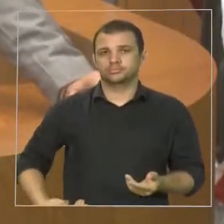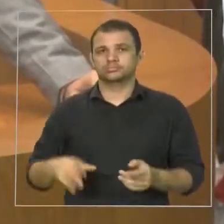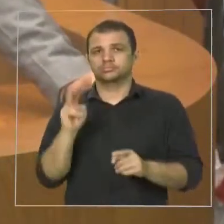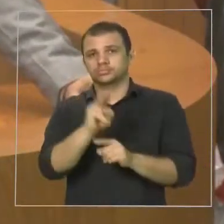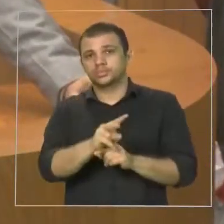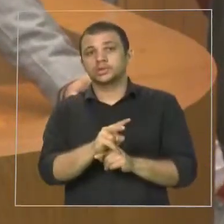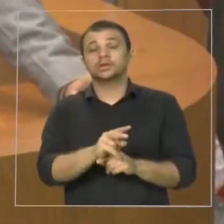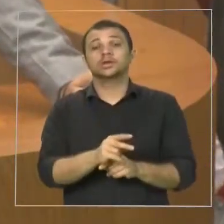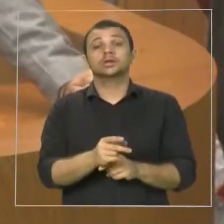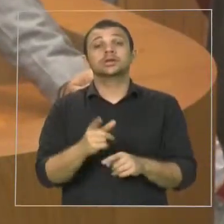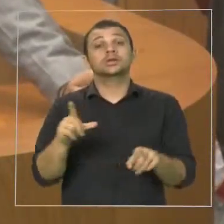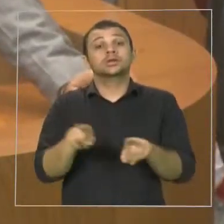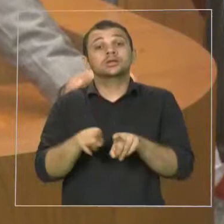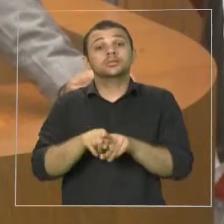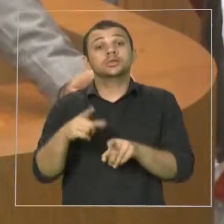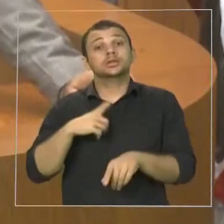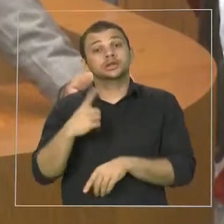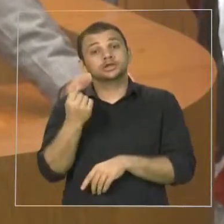que tinha na questão